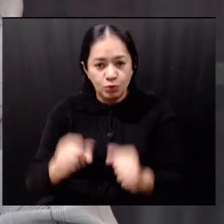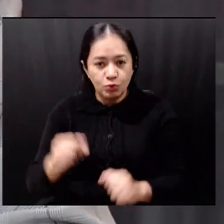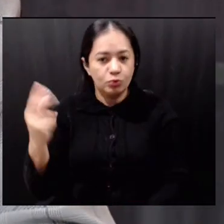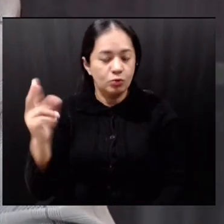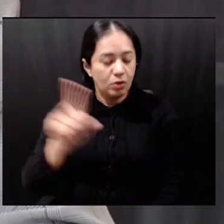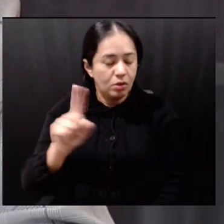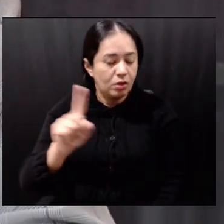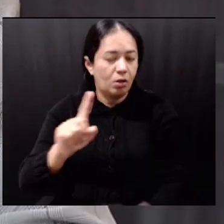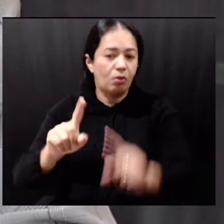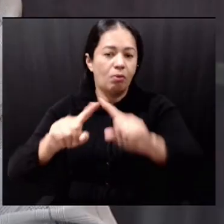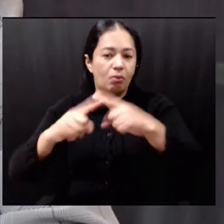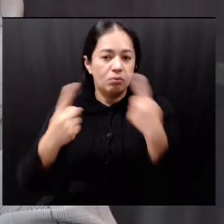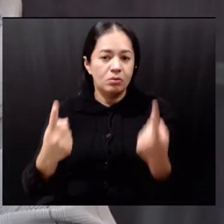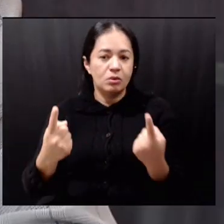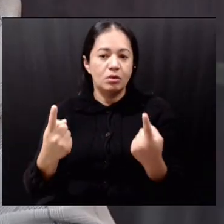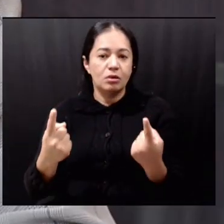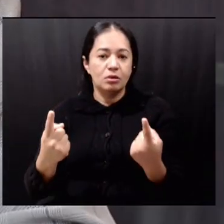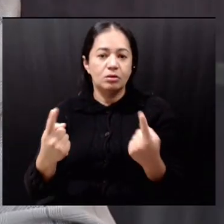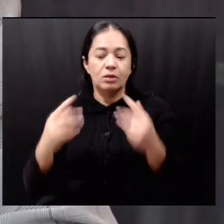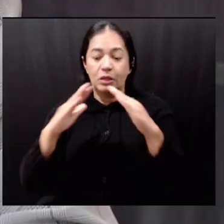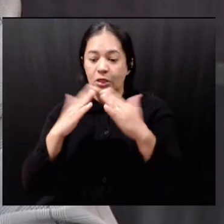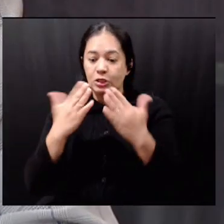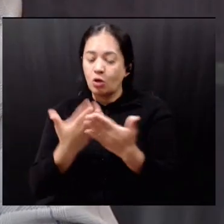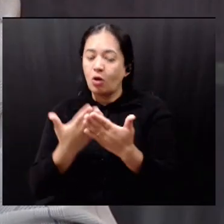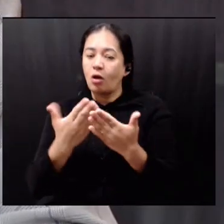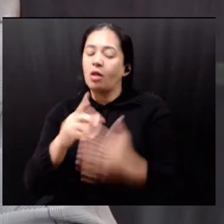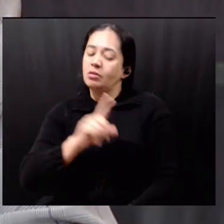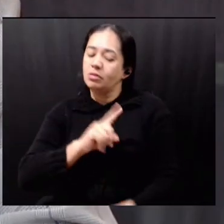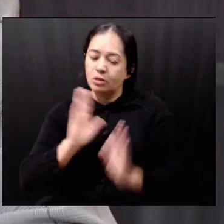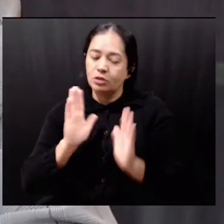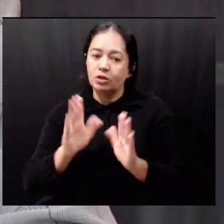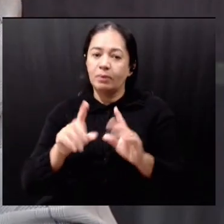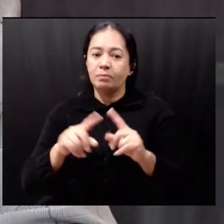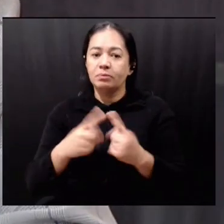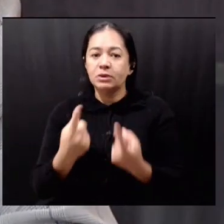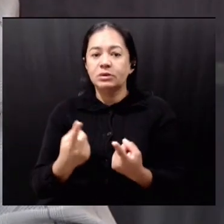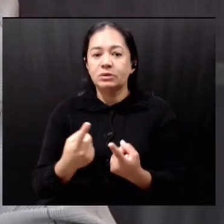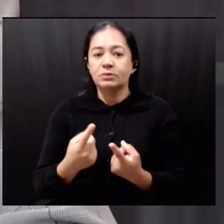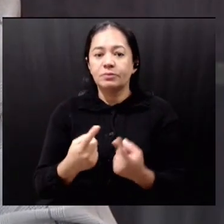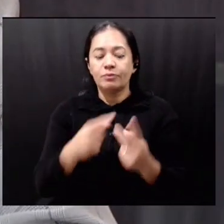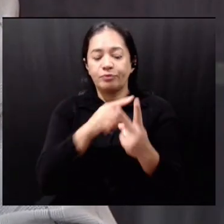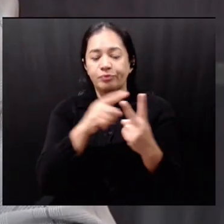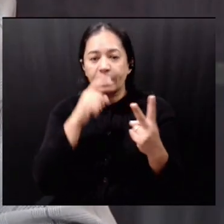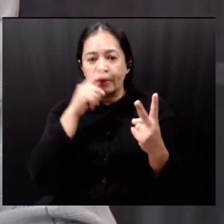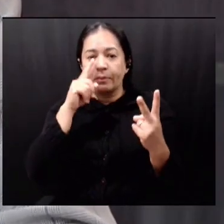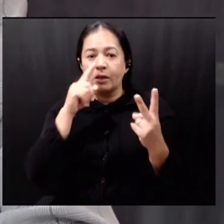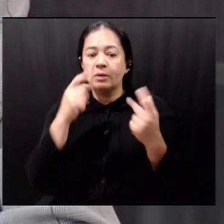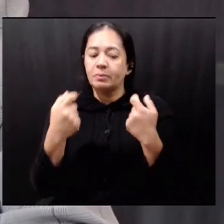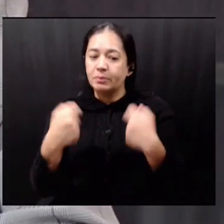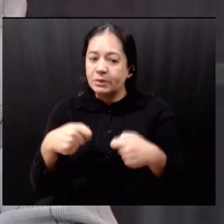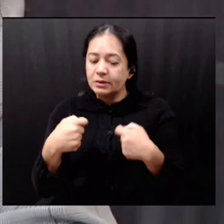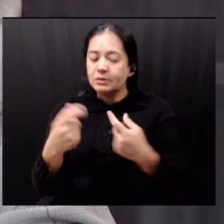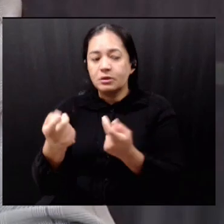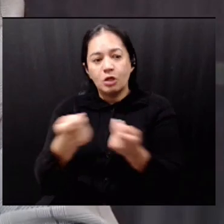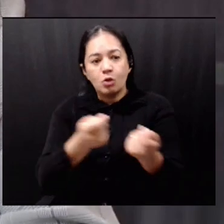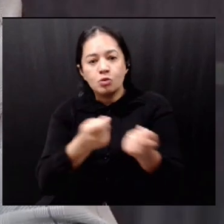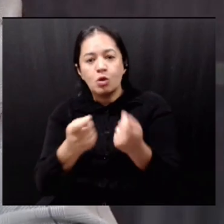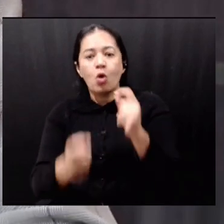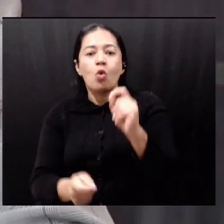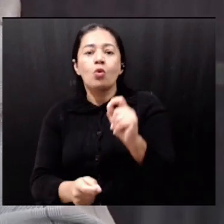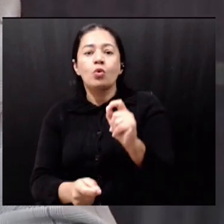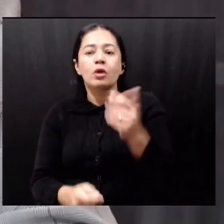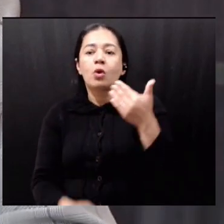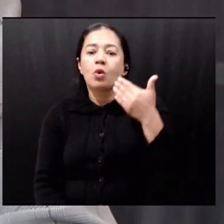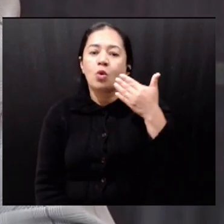Na escola, a gente tem muito, né? Mas, assim, os pais precisam ter esse controle, assim, né? Do que é consumido ali em casa